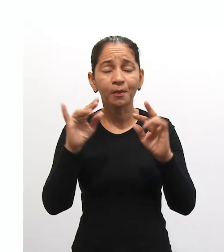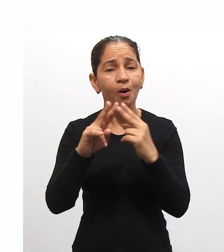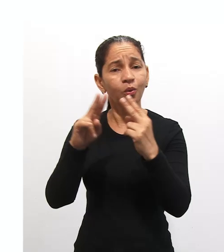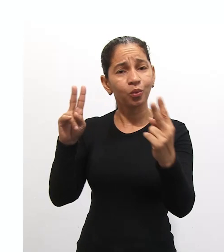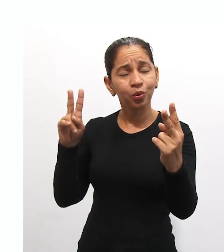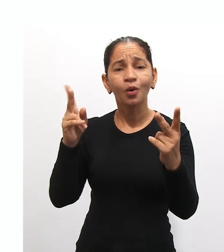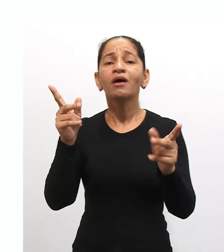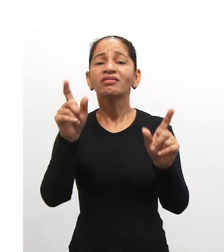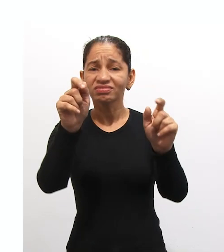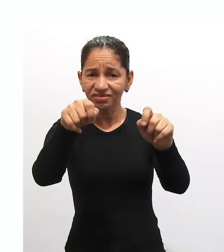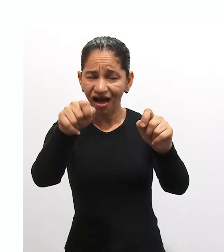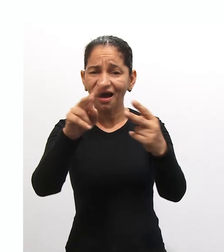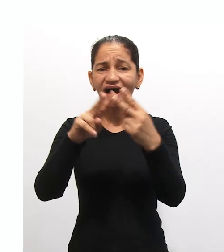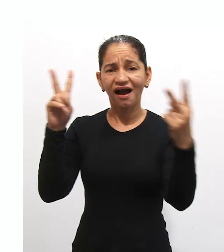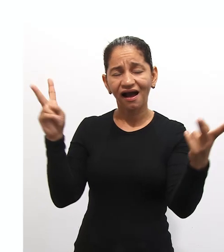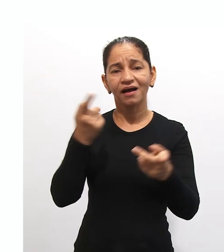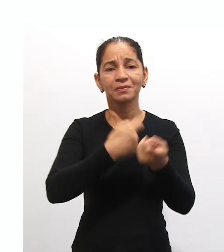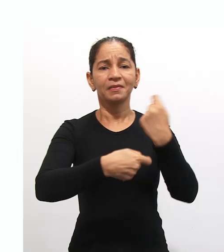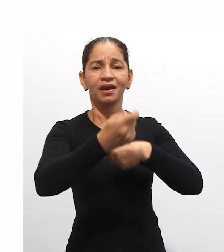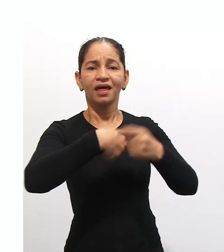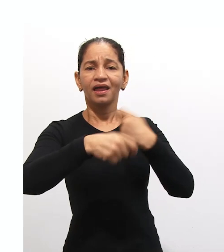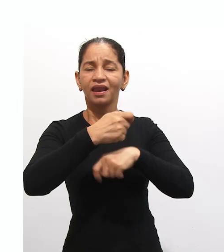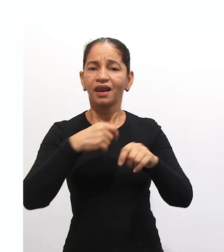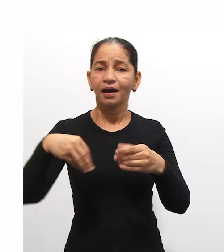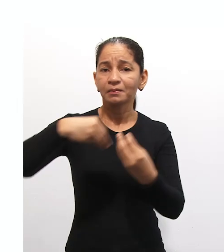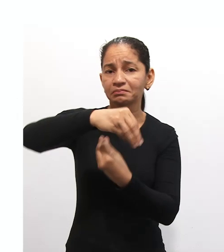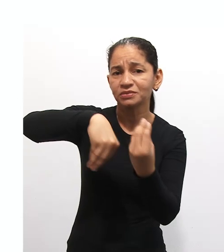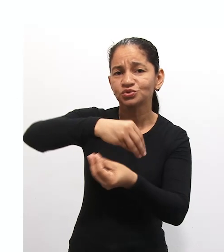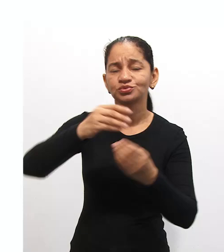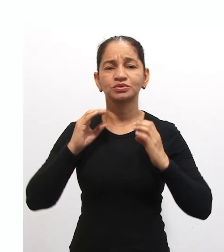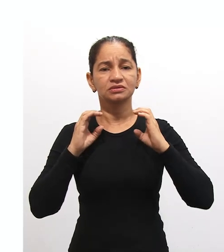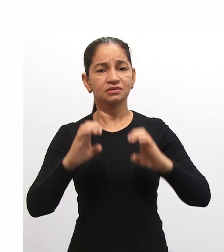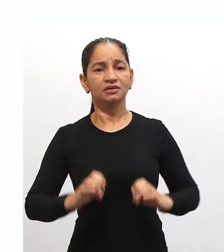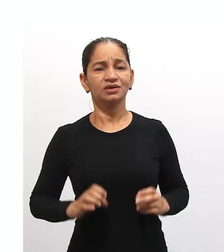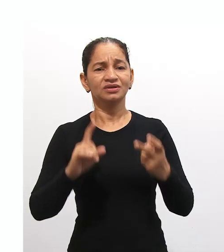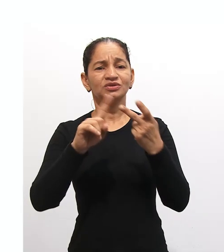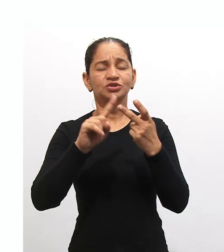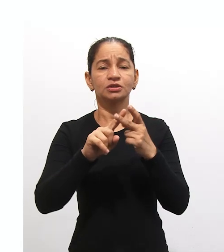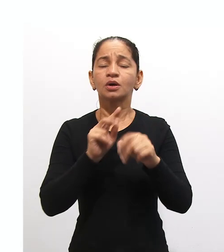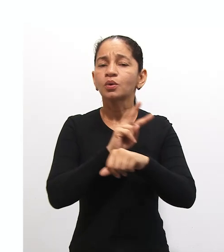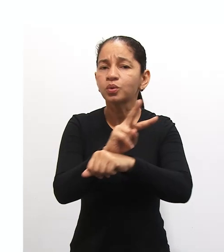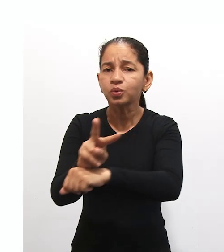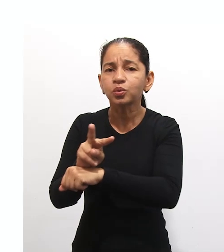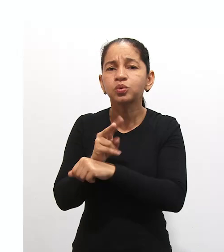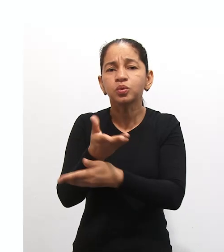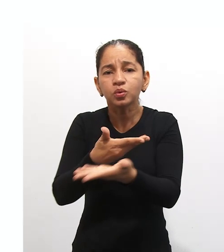e relacional, no qual técnicas administrativas se articulam com éticas,